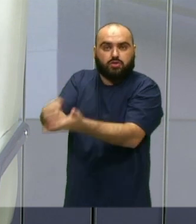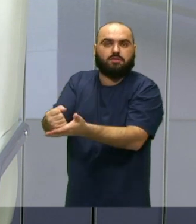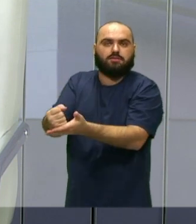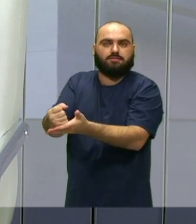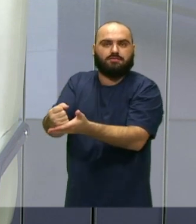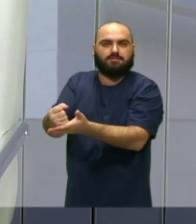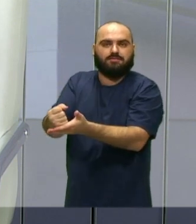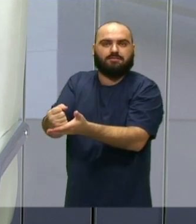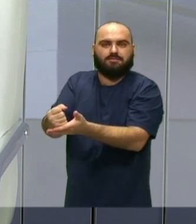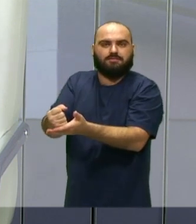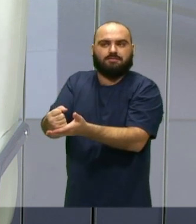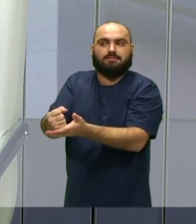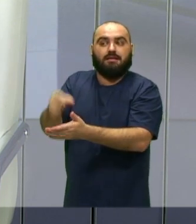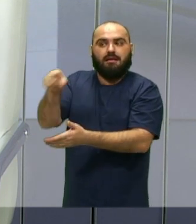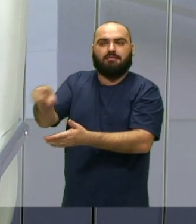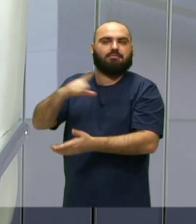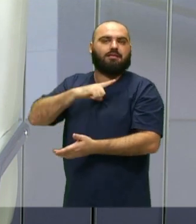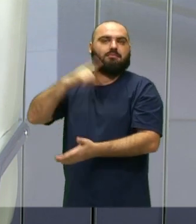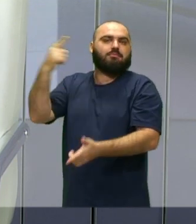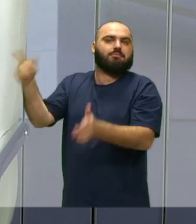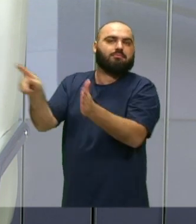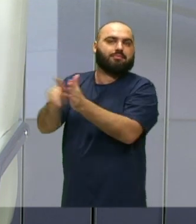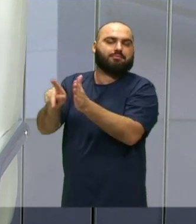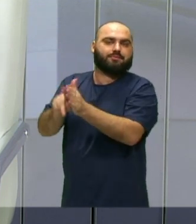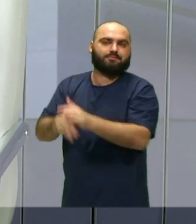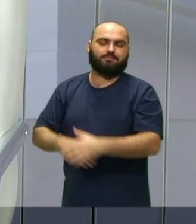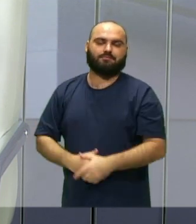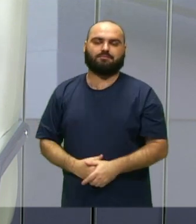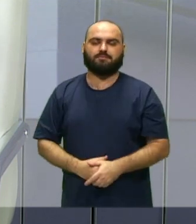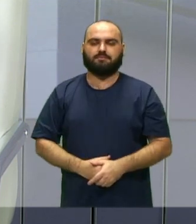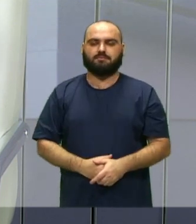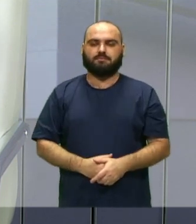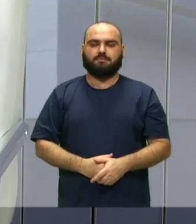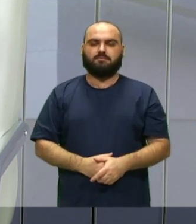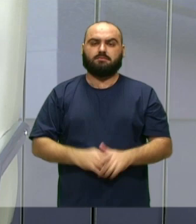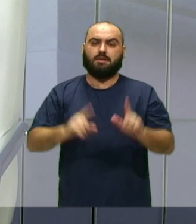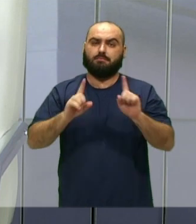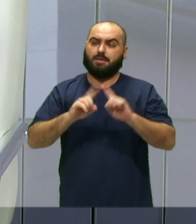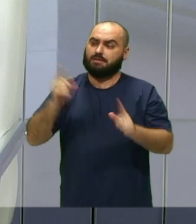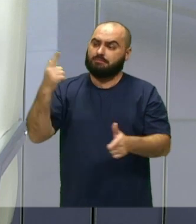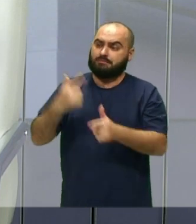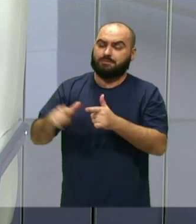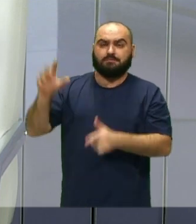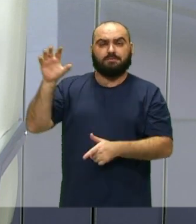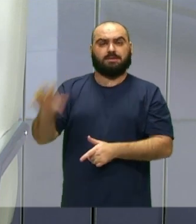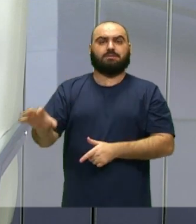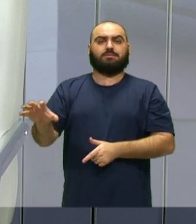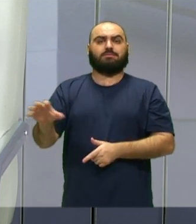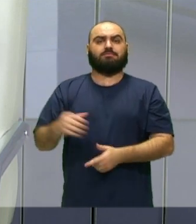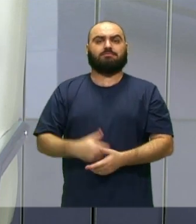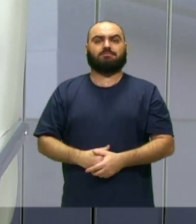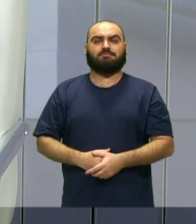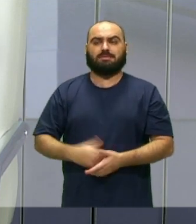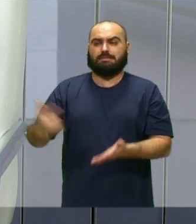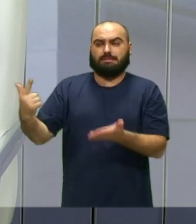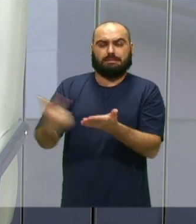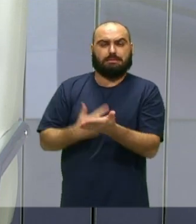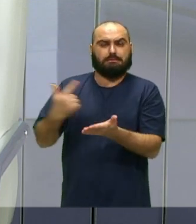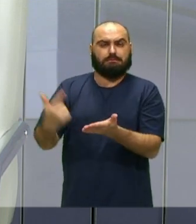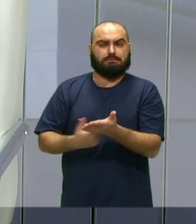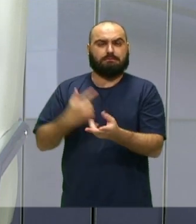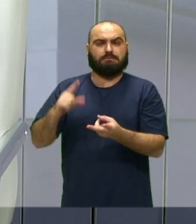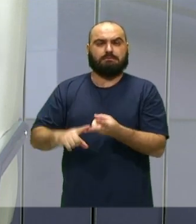que dá, com o que eles têm em mãos, certo? Mas o problema é esse, né? É trabalhar com tantos livros, trabalhar com